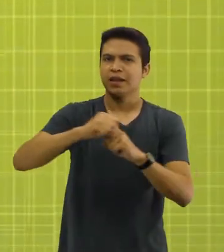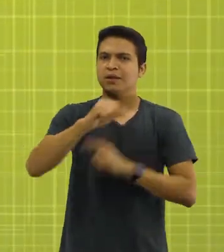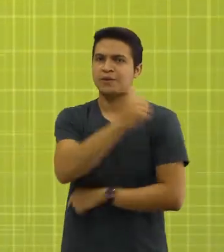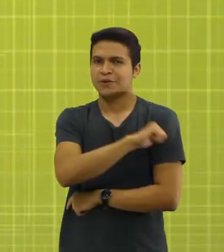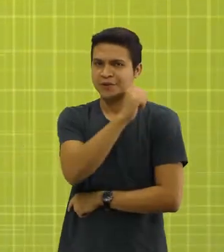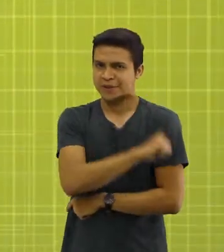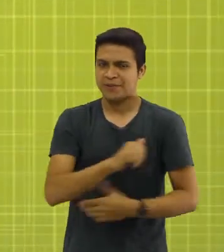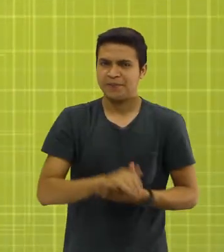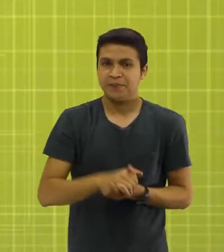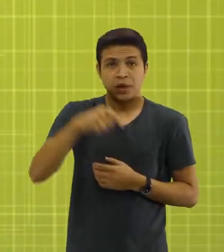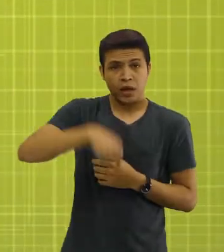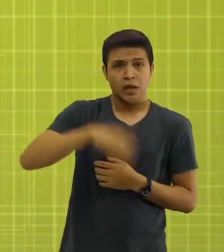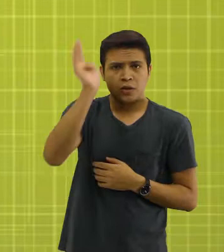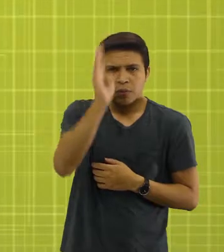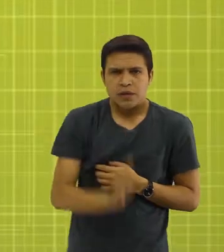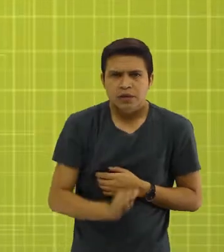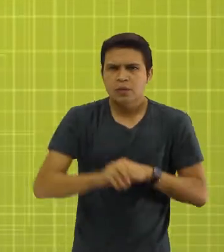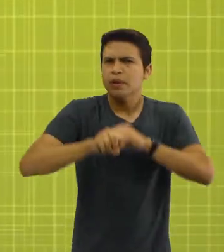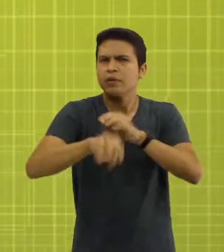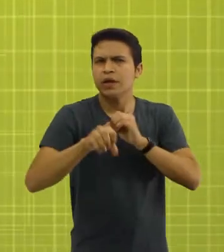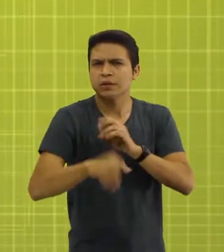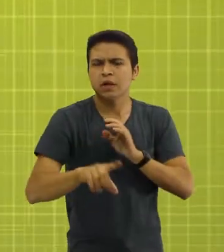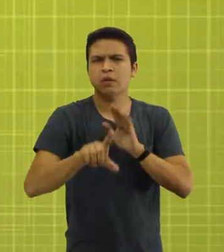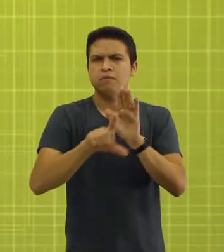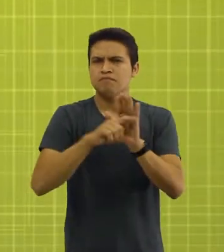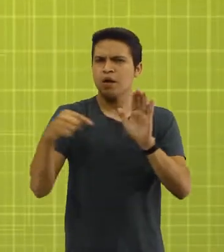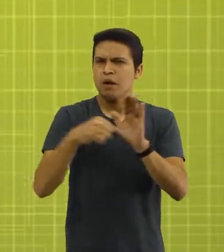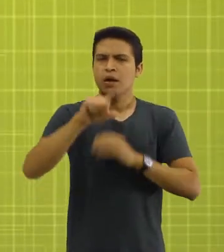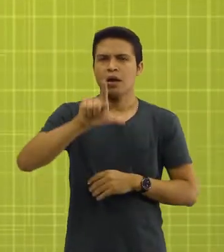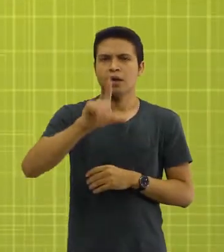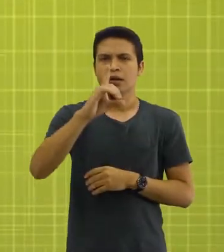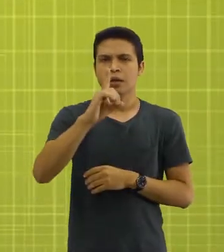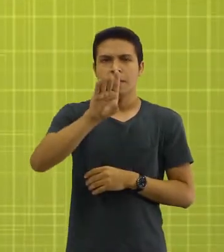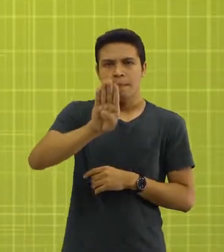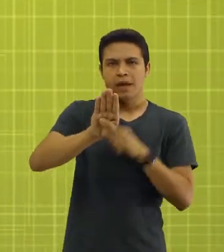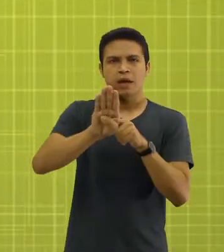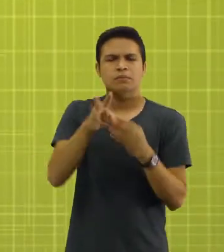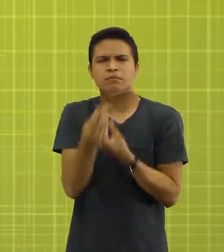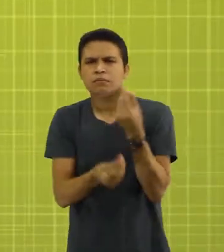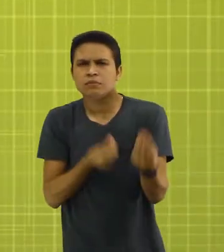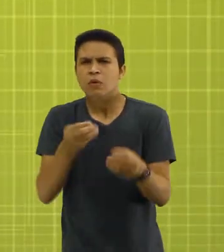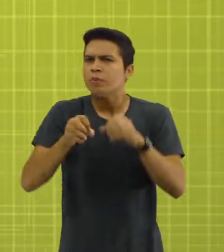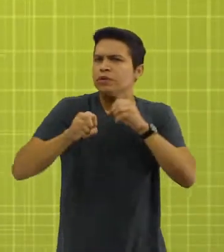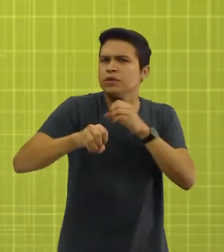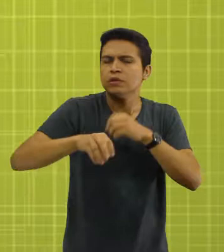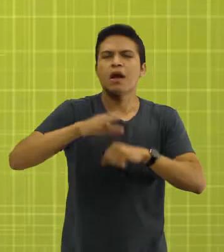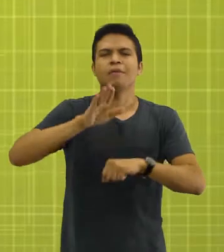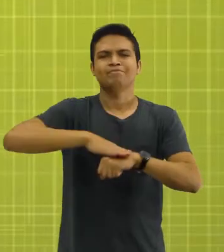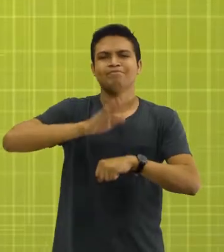A educação à distância no Brasil é considerada, nos termos da Lei de Diretrizes e Bases, uma forma de ensino que possibilita